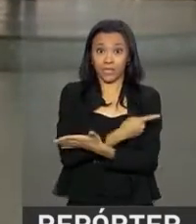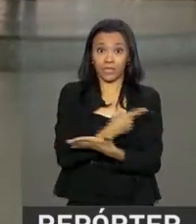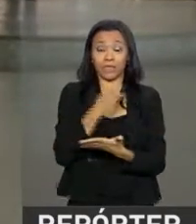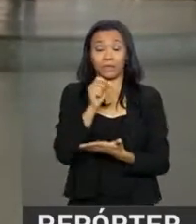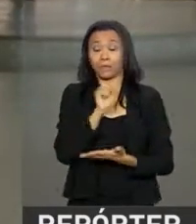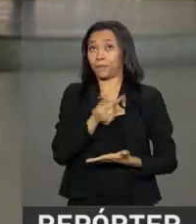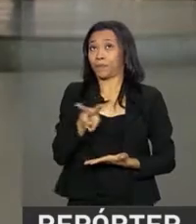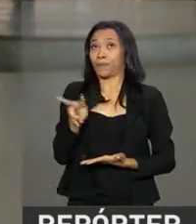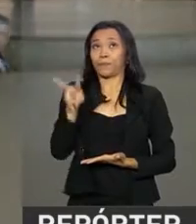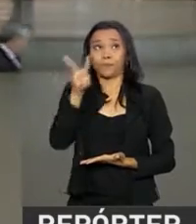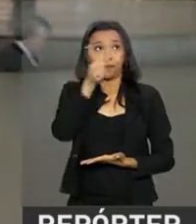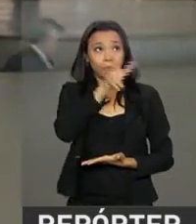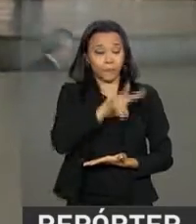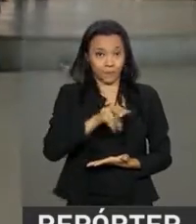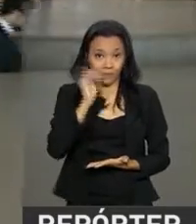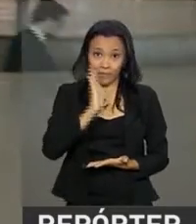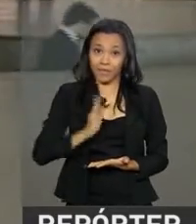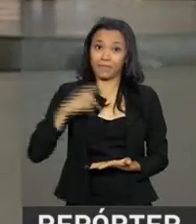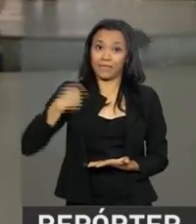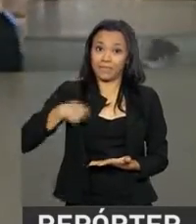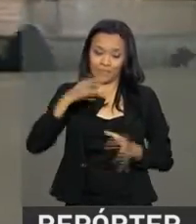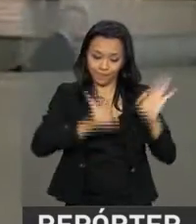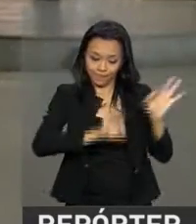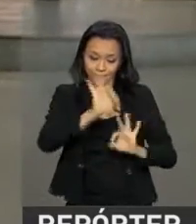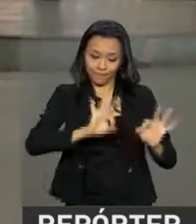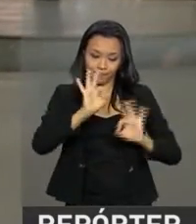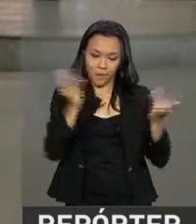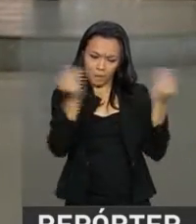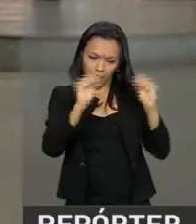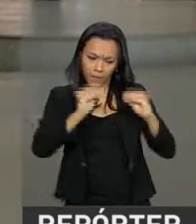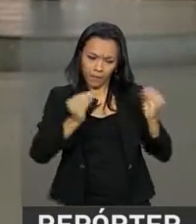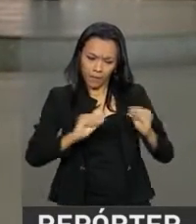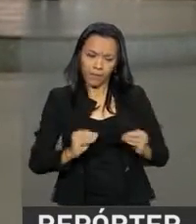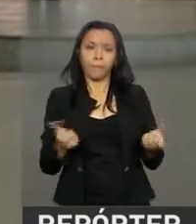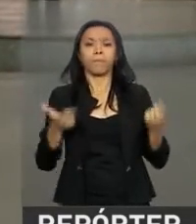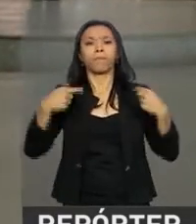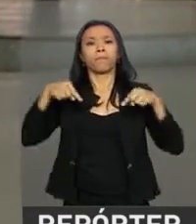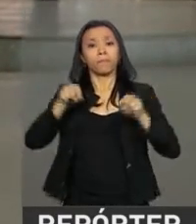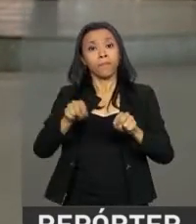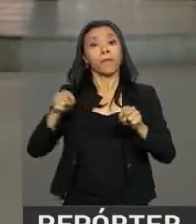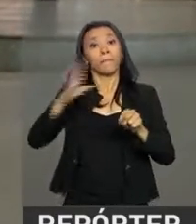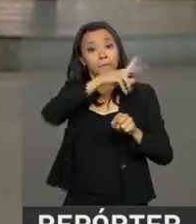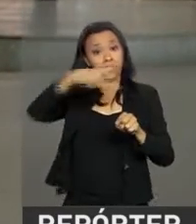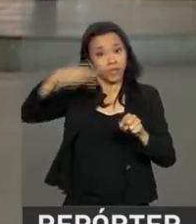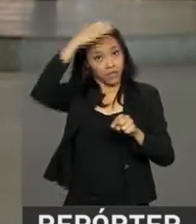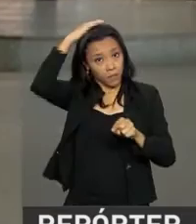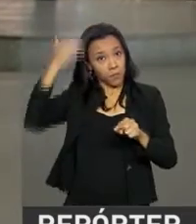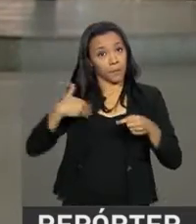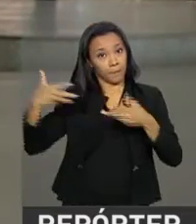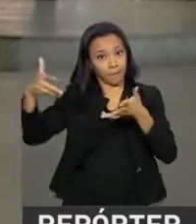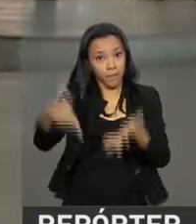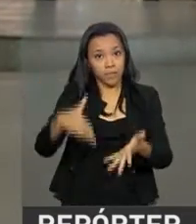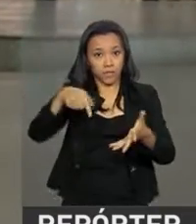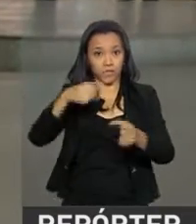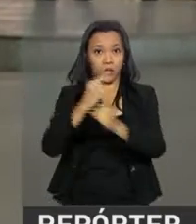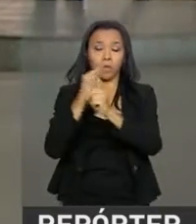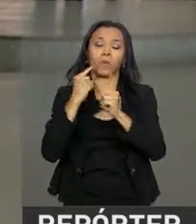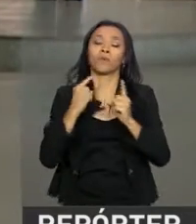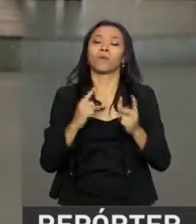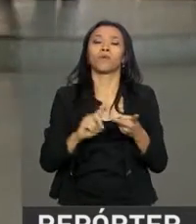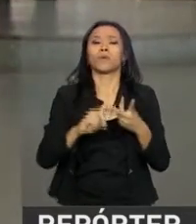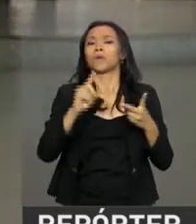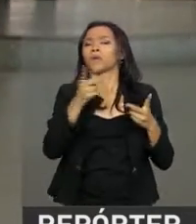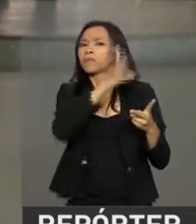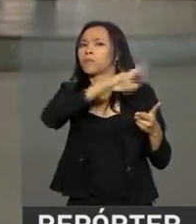área deverá ser traçado. Além do presidente da República, Michel Temer, os